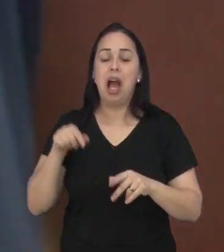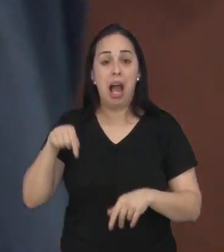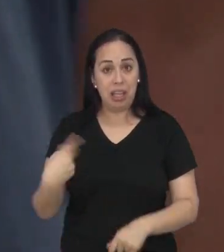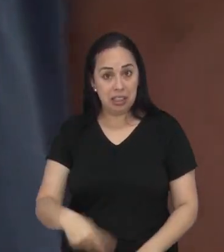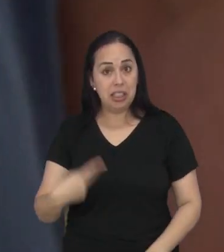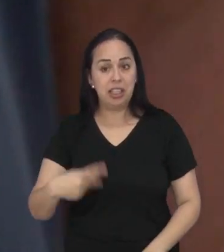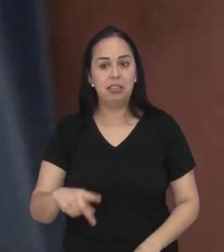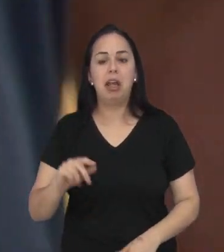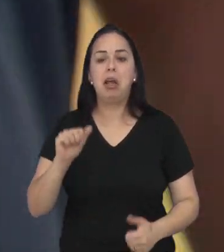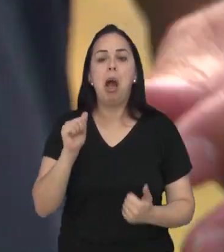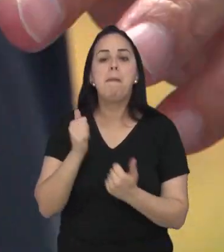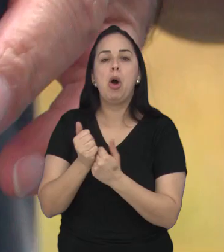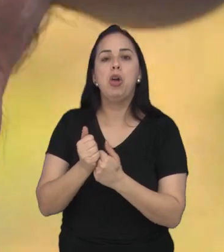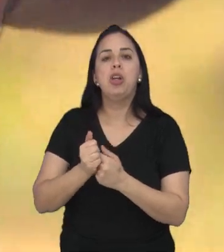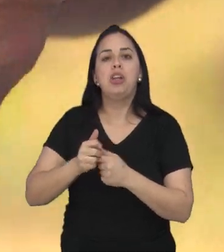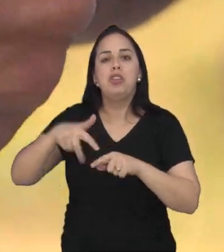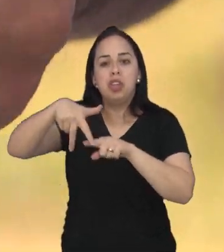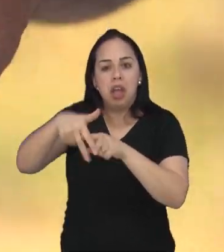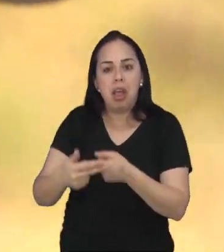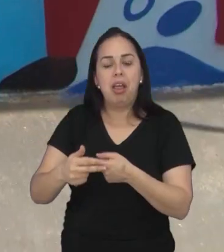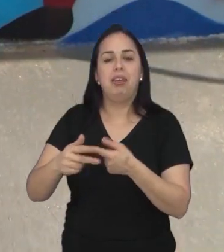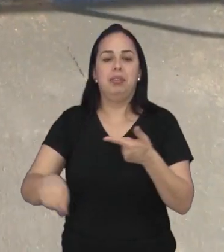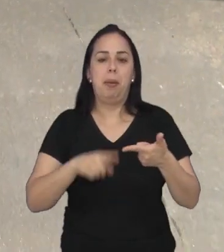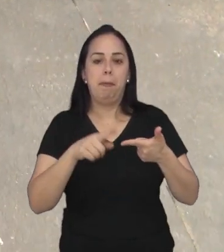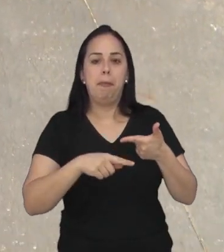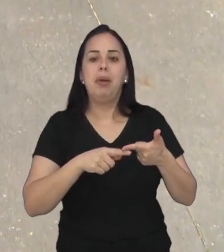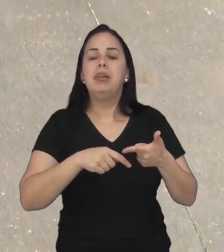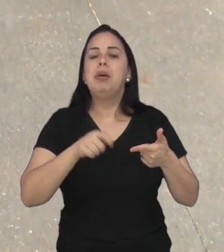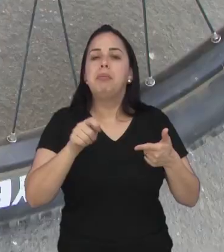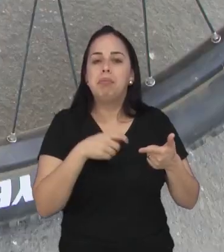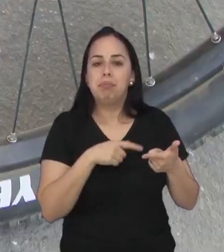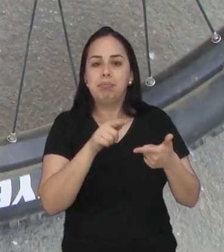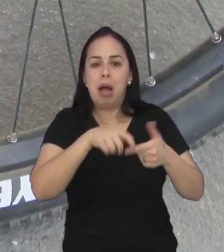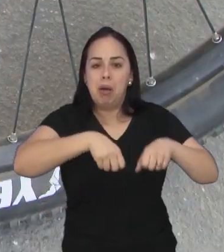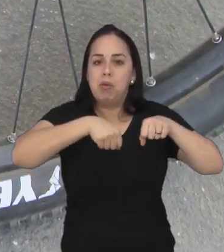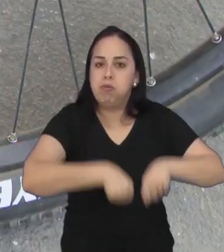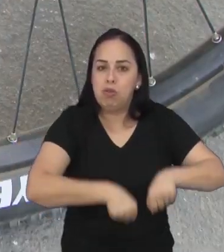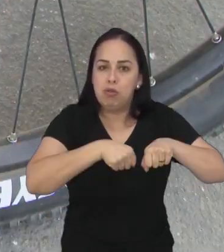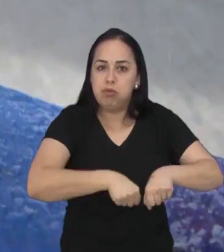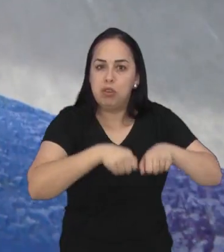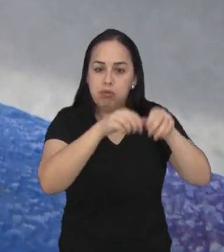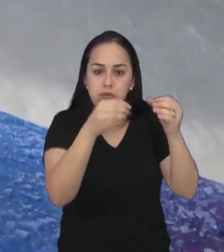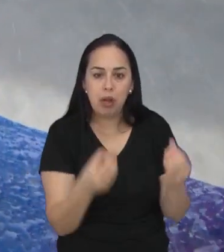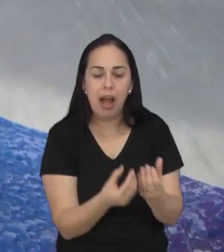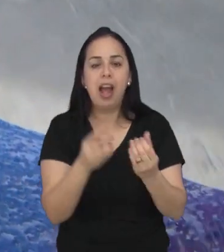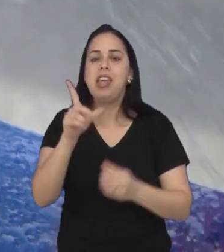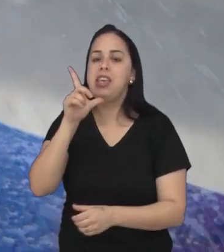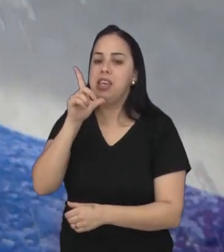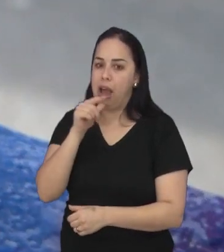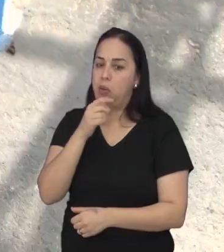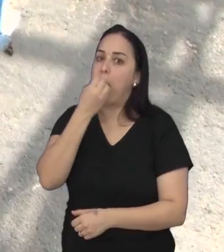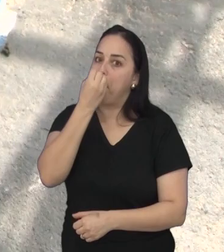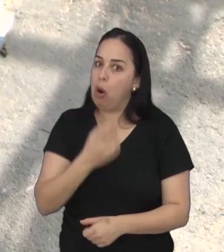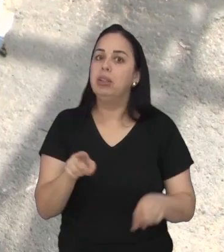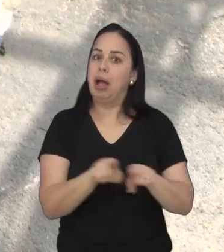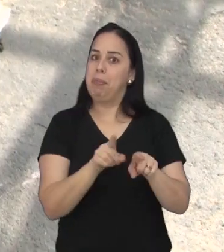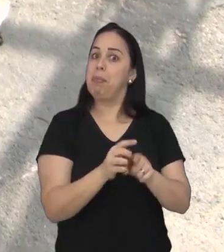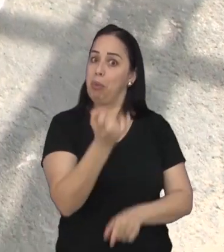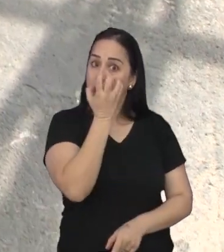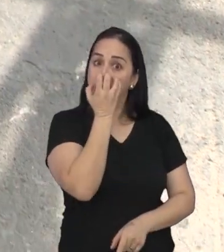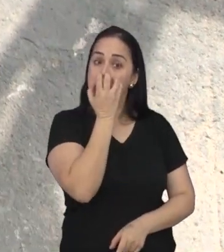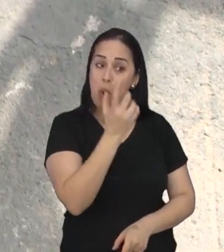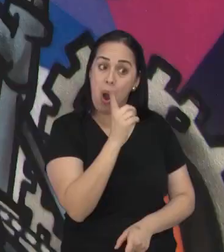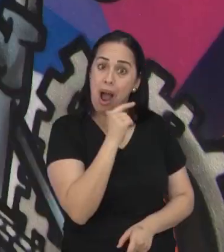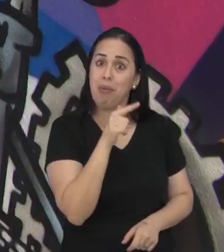o ciclista também tem o apoio de ferramentas Mangueira bomba para encher o pneu além de água potável inclusive para